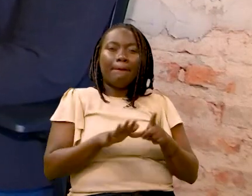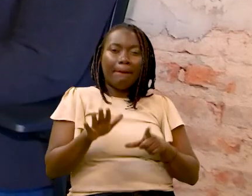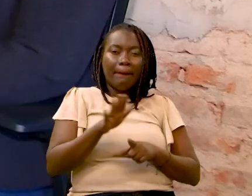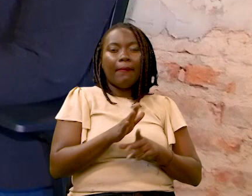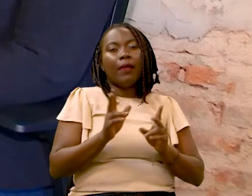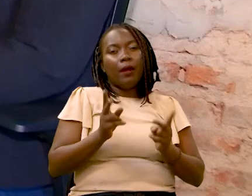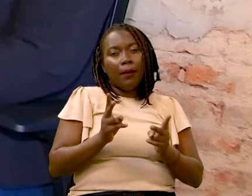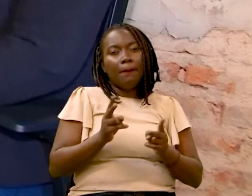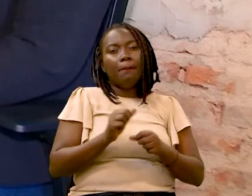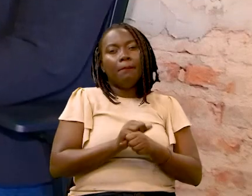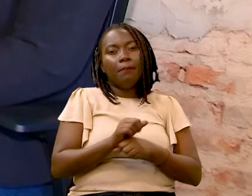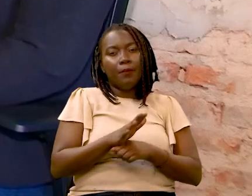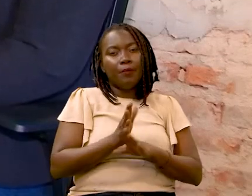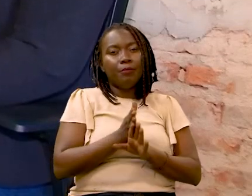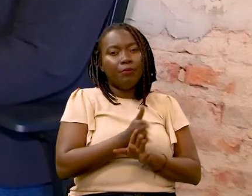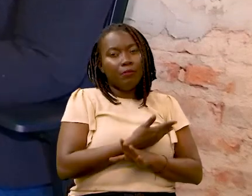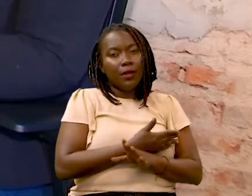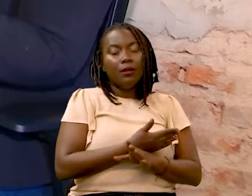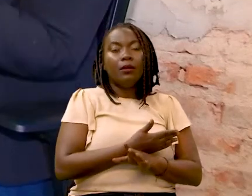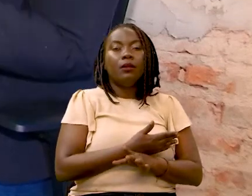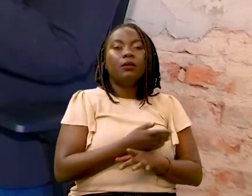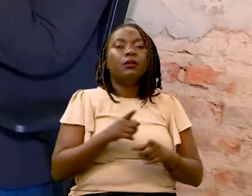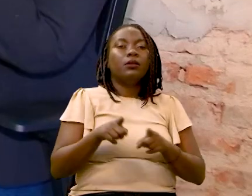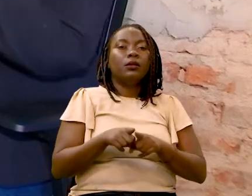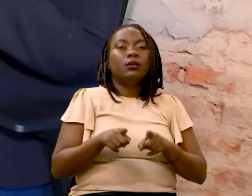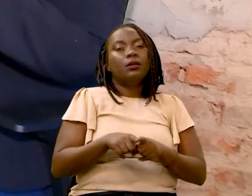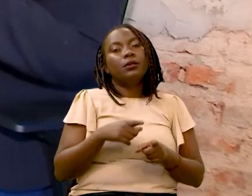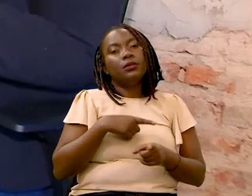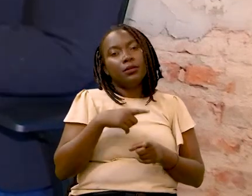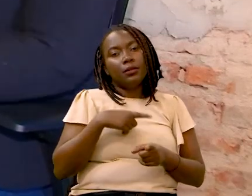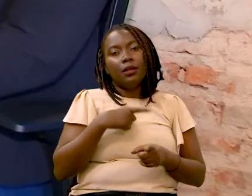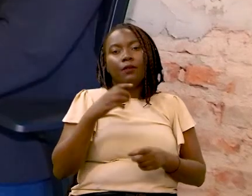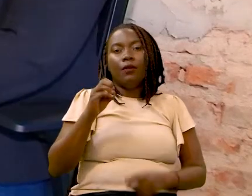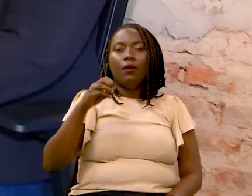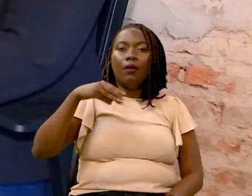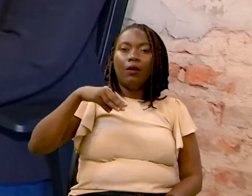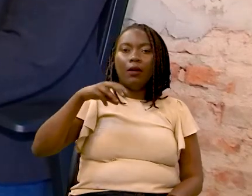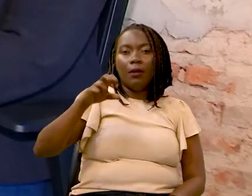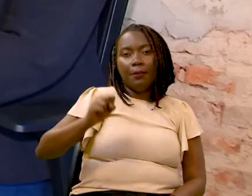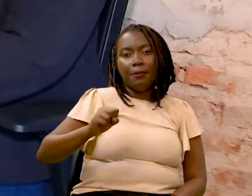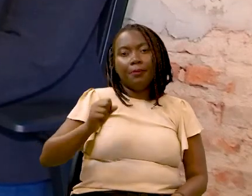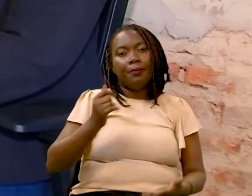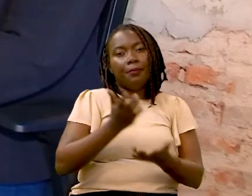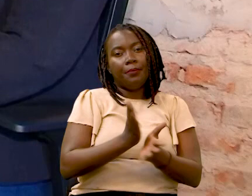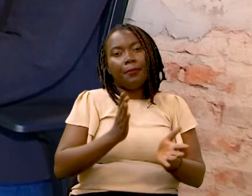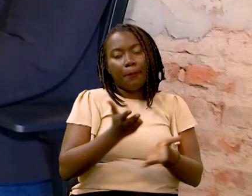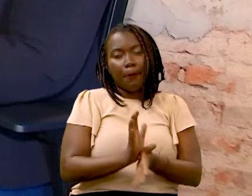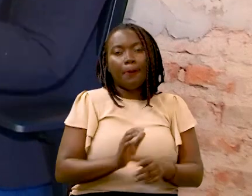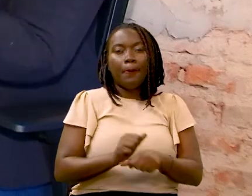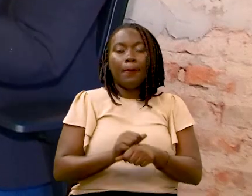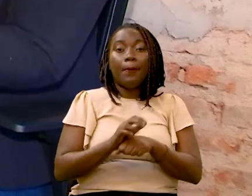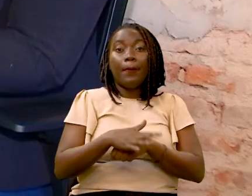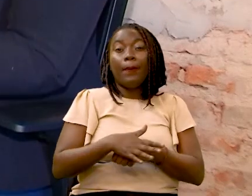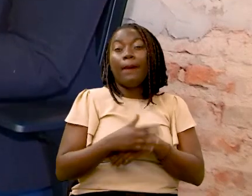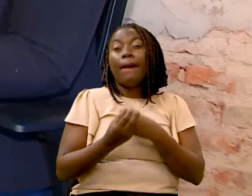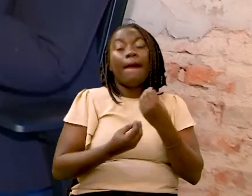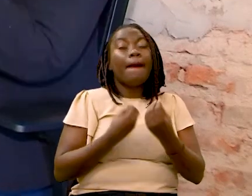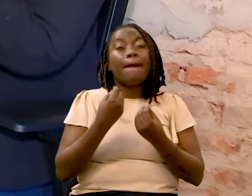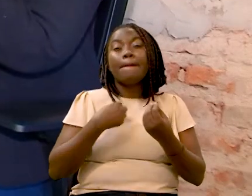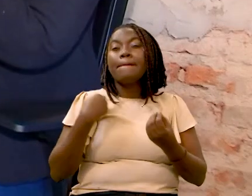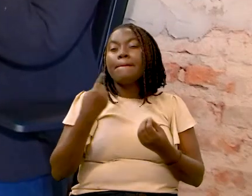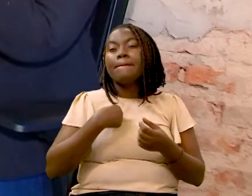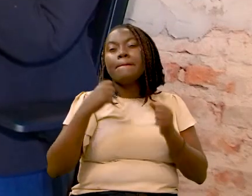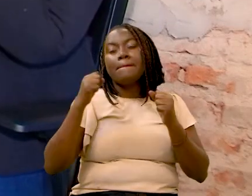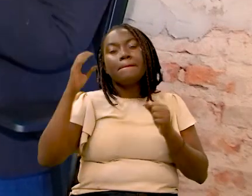mercado, apesar do pico da pandemia ter passado, inclusive a gente já teve aí pela Organização Mundial de Saúde o término da